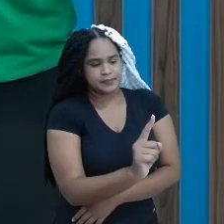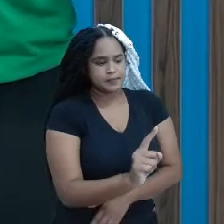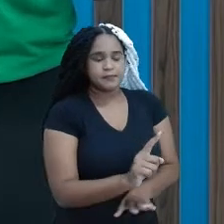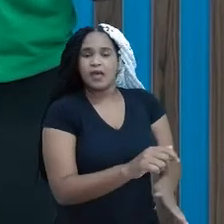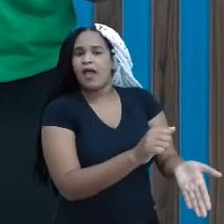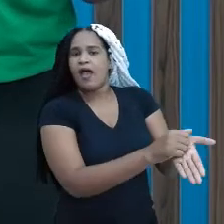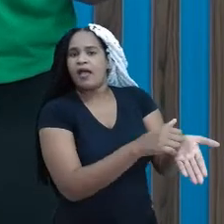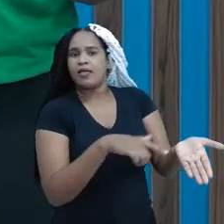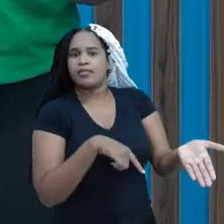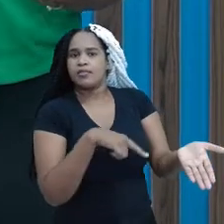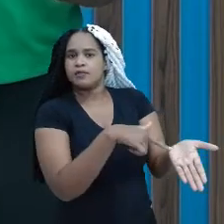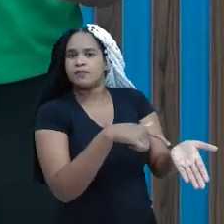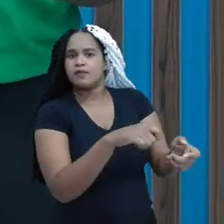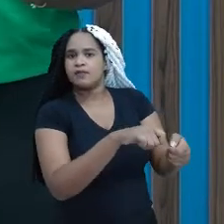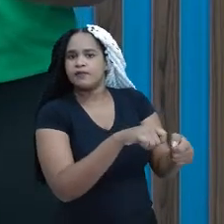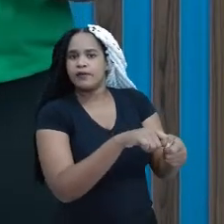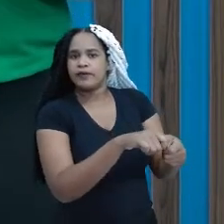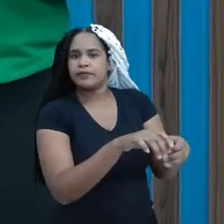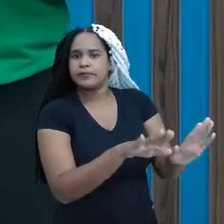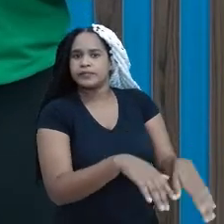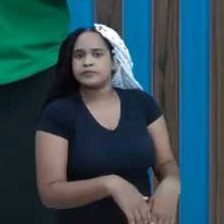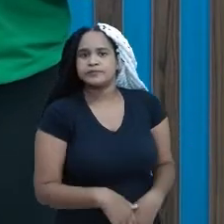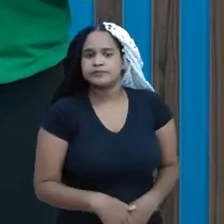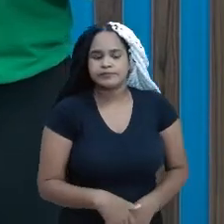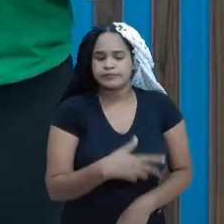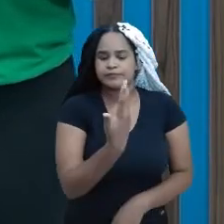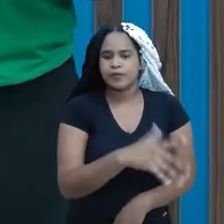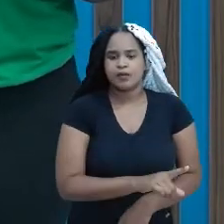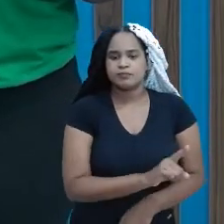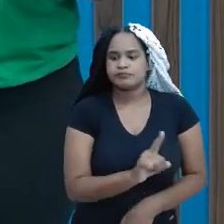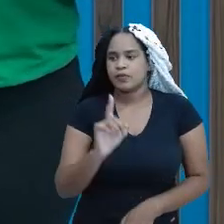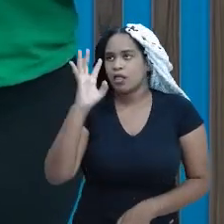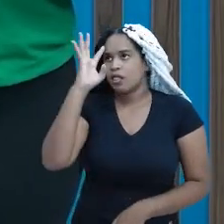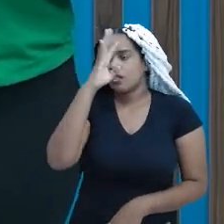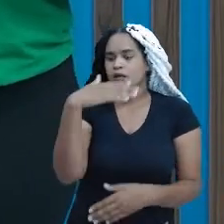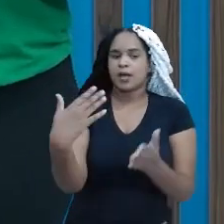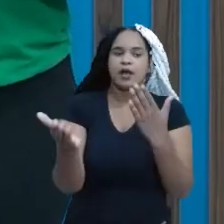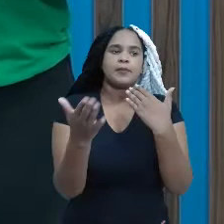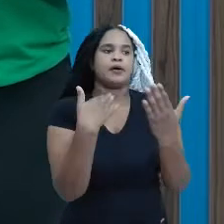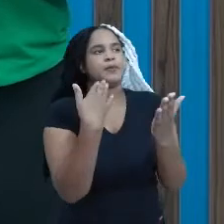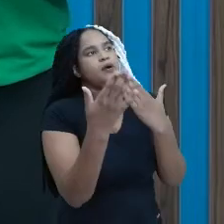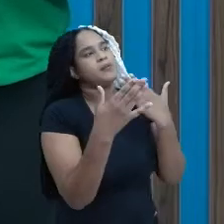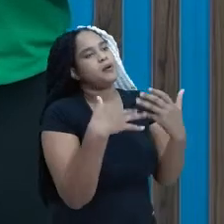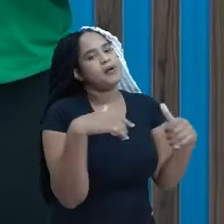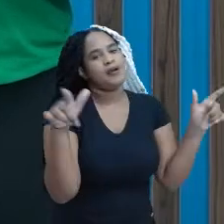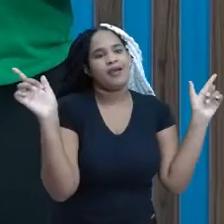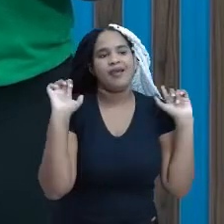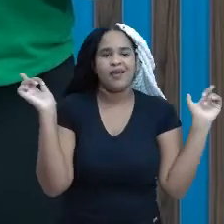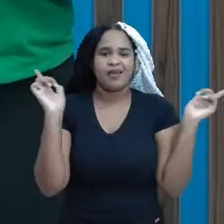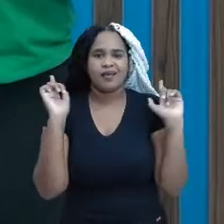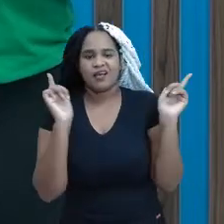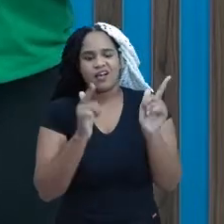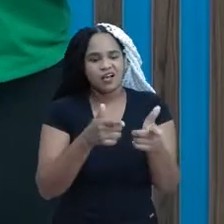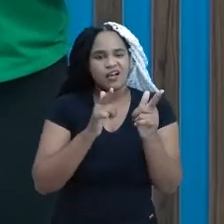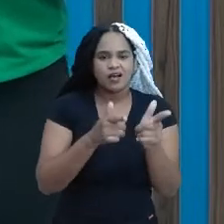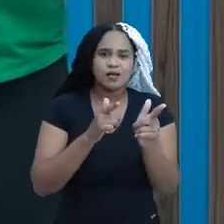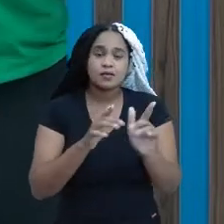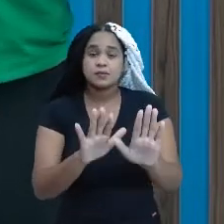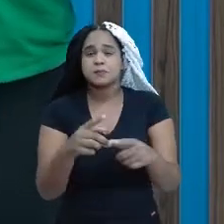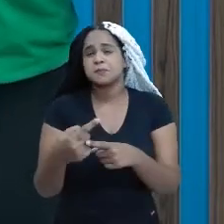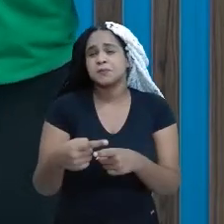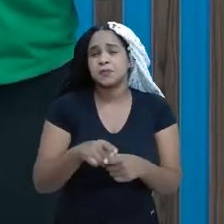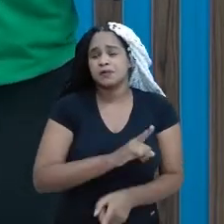determinada atividade, e o que acontece? Ele levanta, ele conversa, ele brinca, porque a configuração